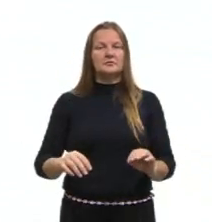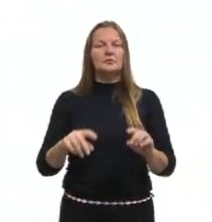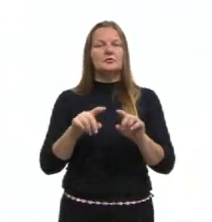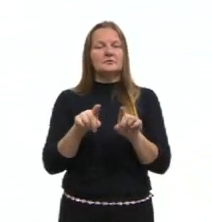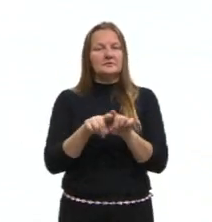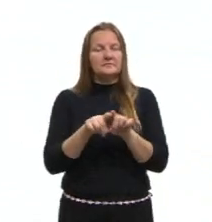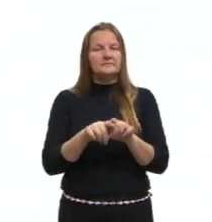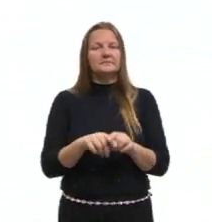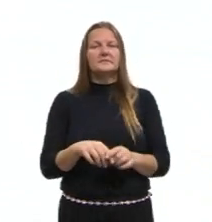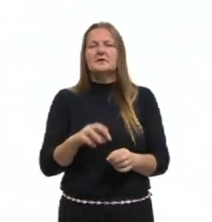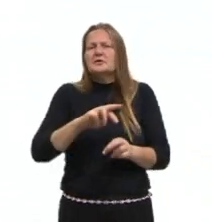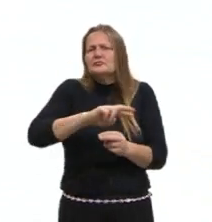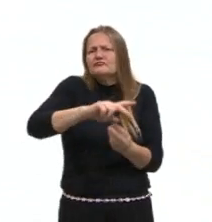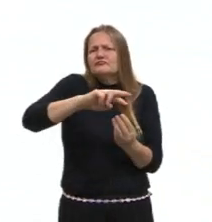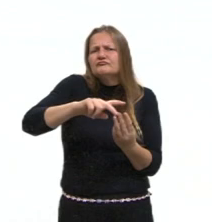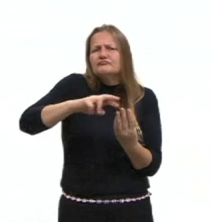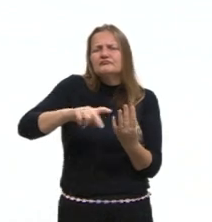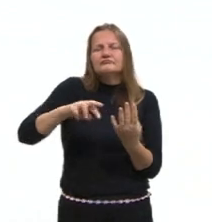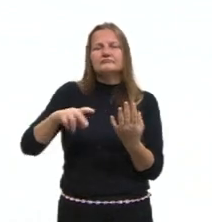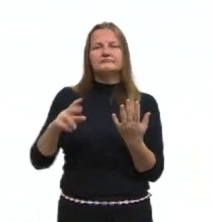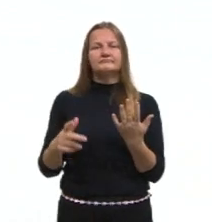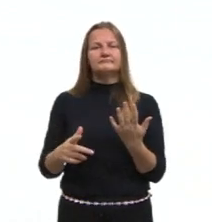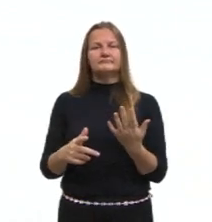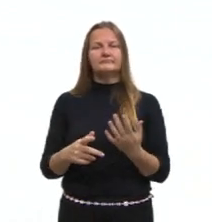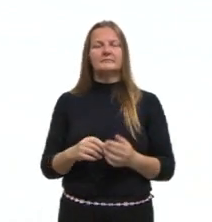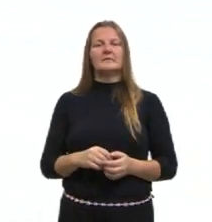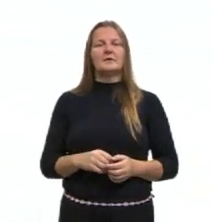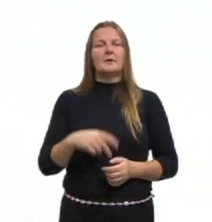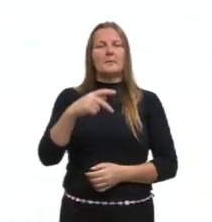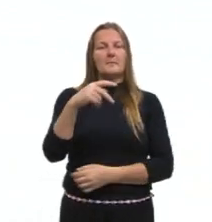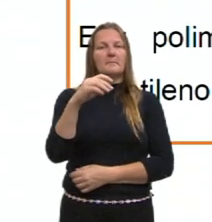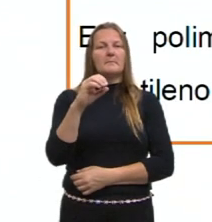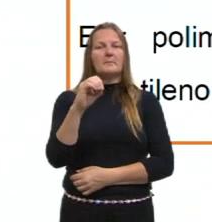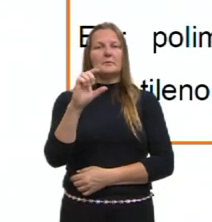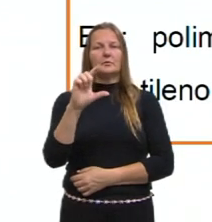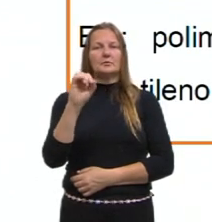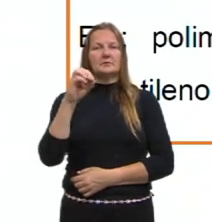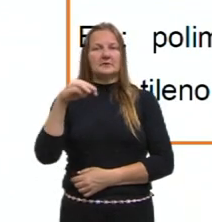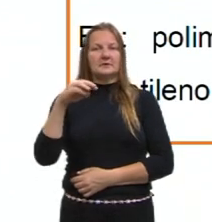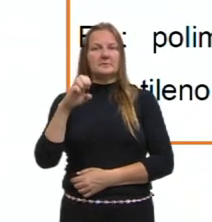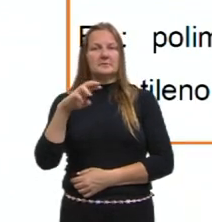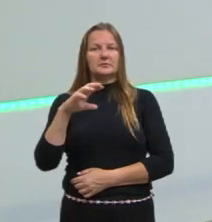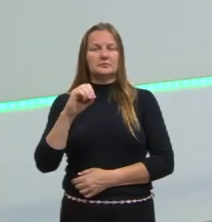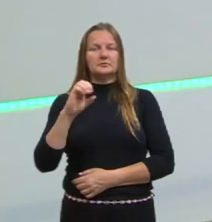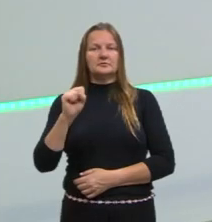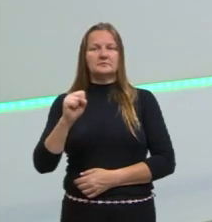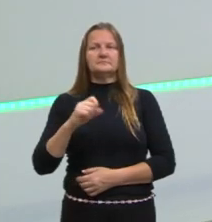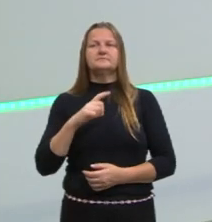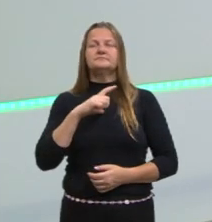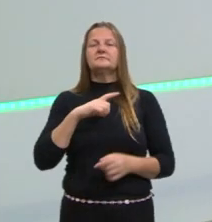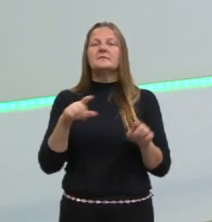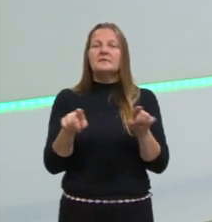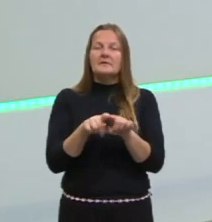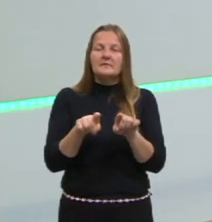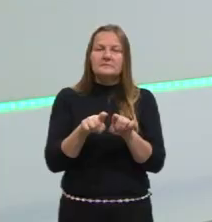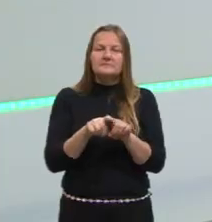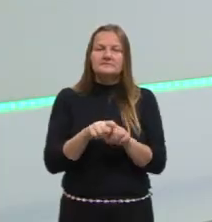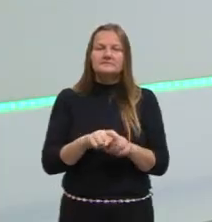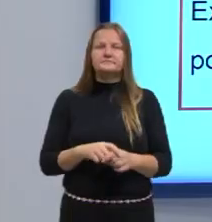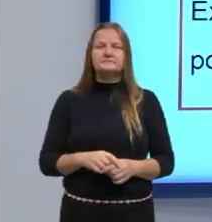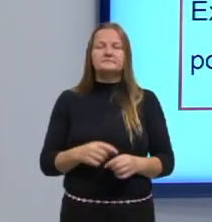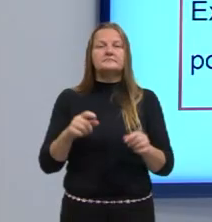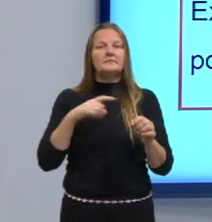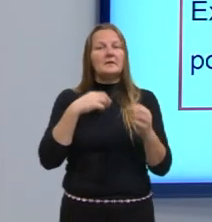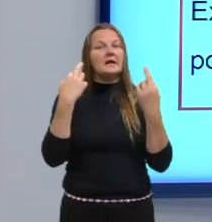enfim são três tipos diferentes de polímeros os polímeros também podem ser de fontes